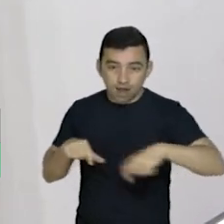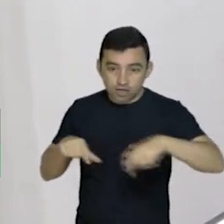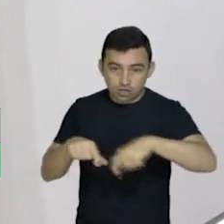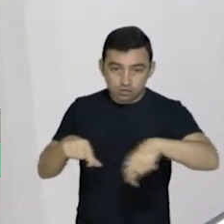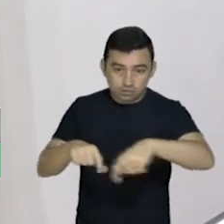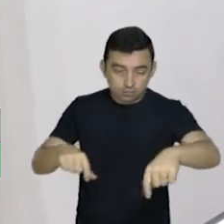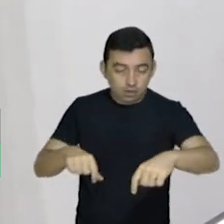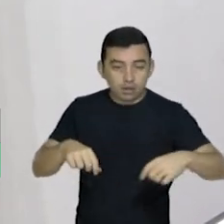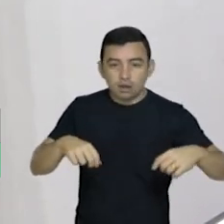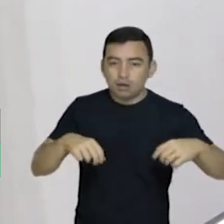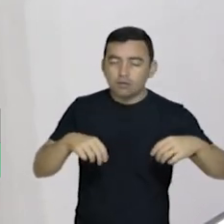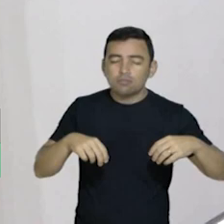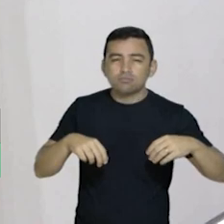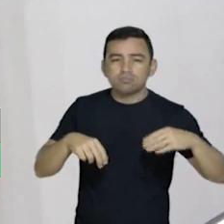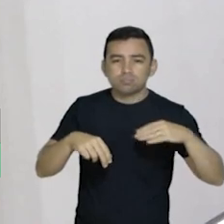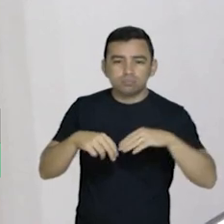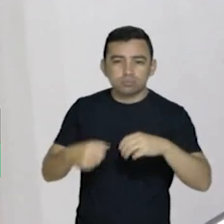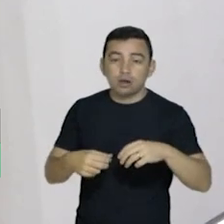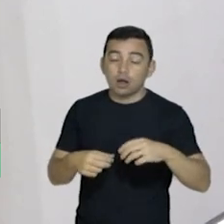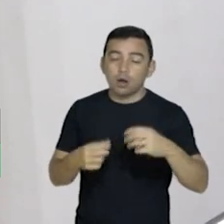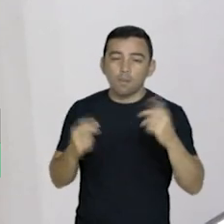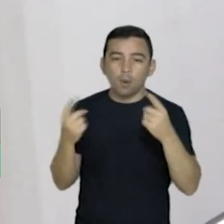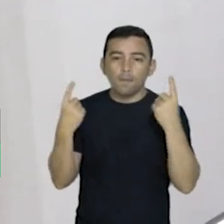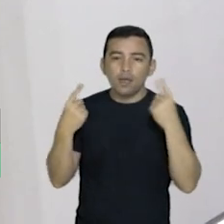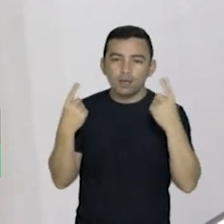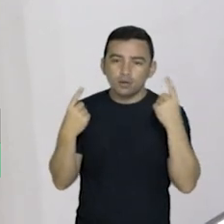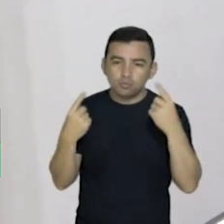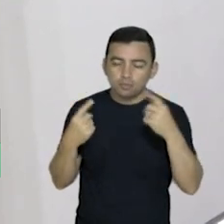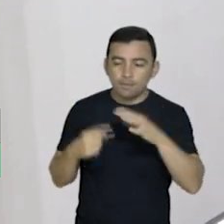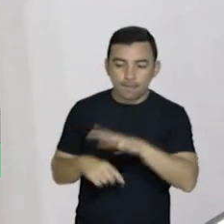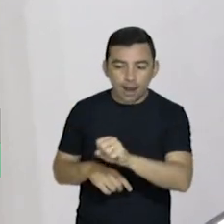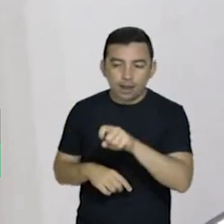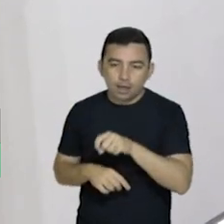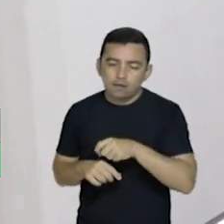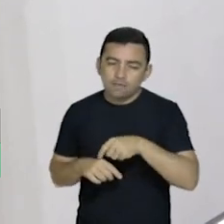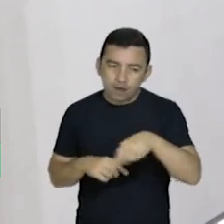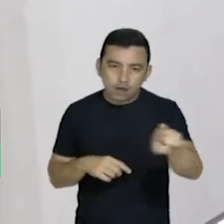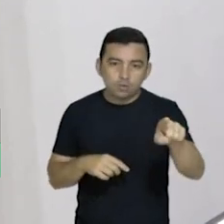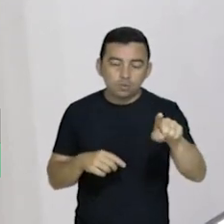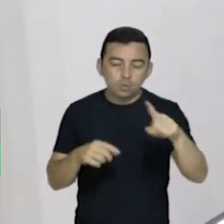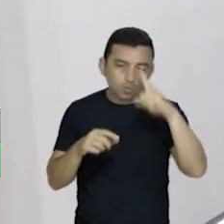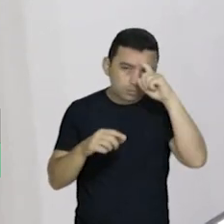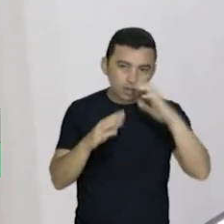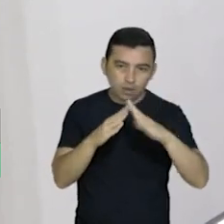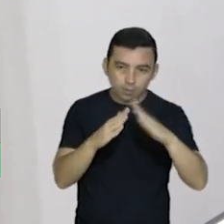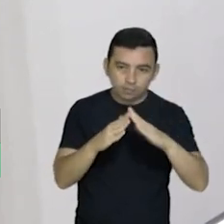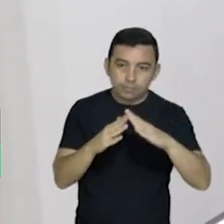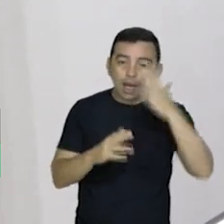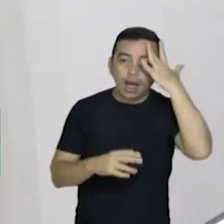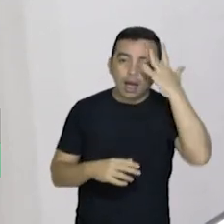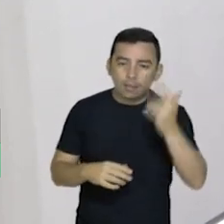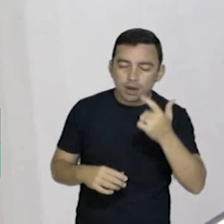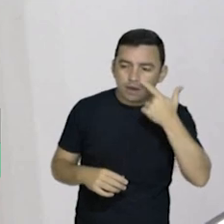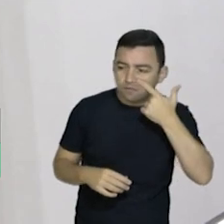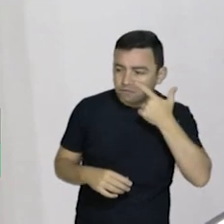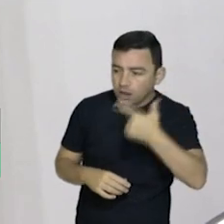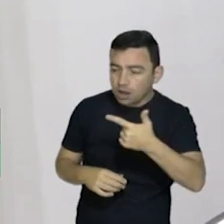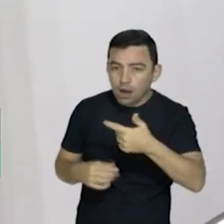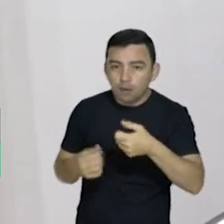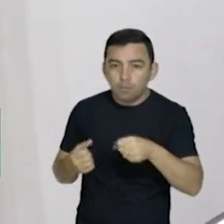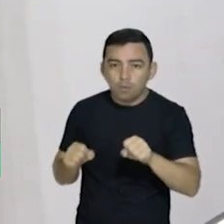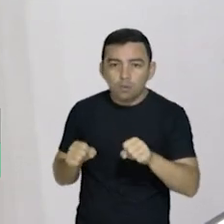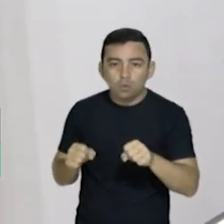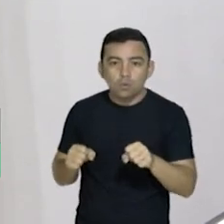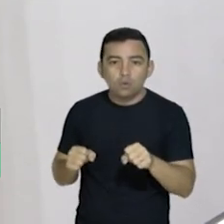pelo pelos bombeiros até o hospital e no dia seguinte quando foi reaver o seu bem para